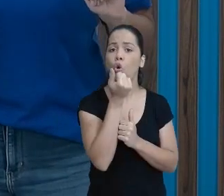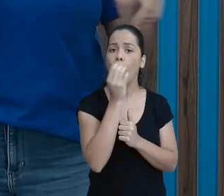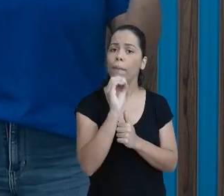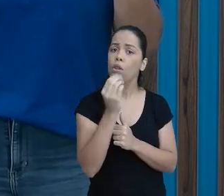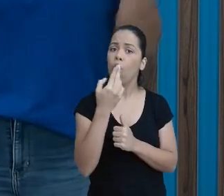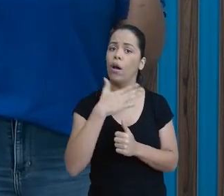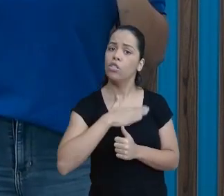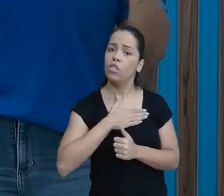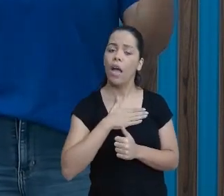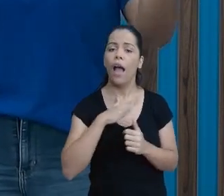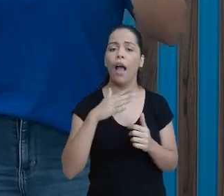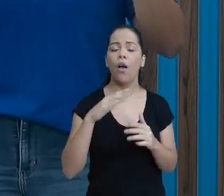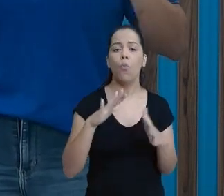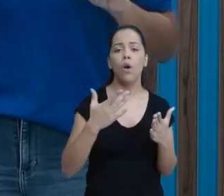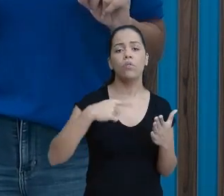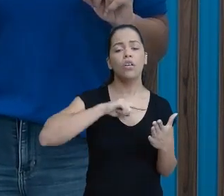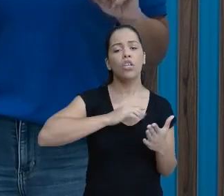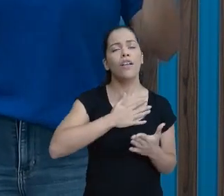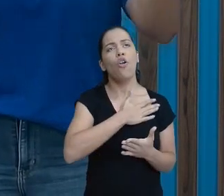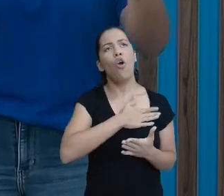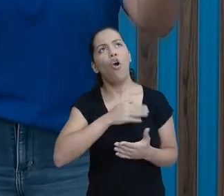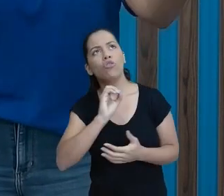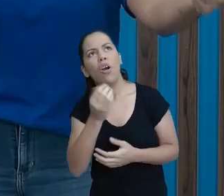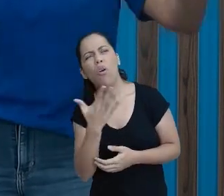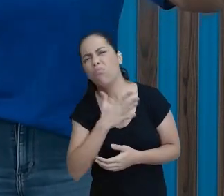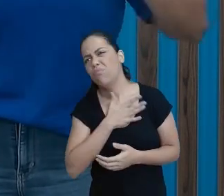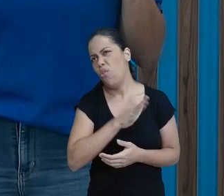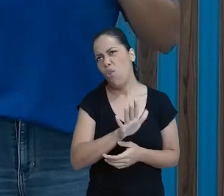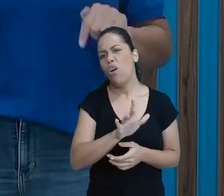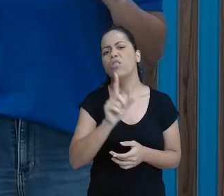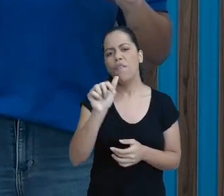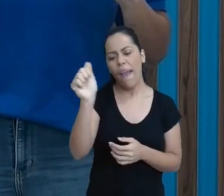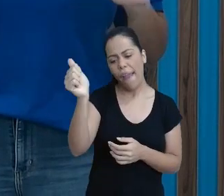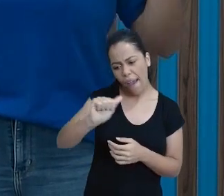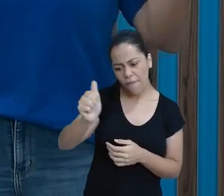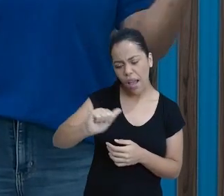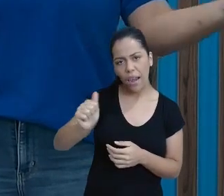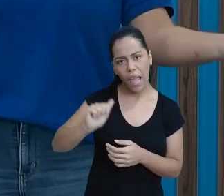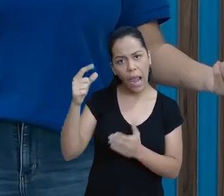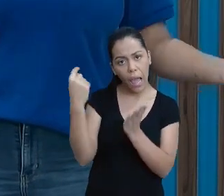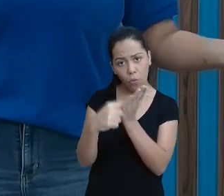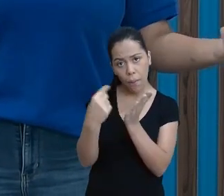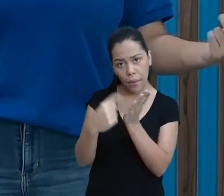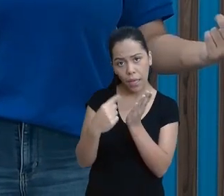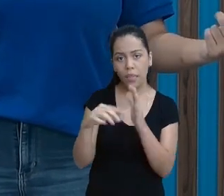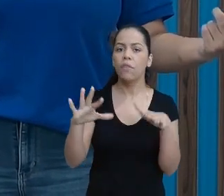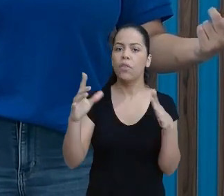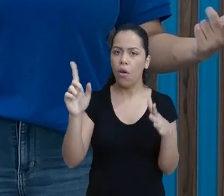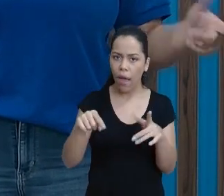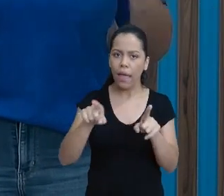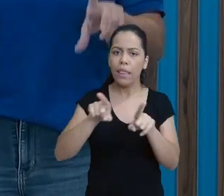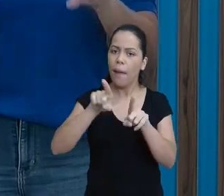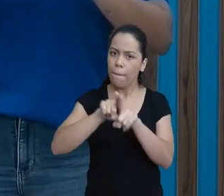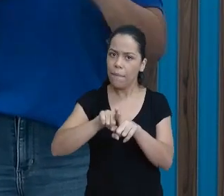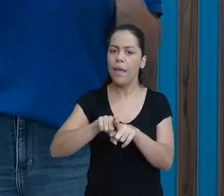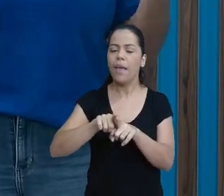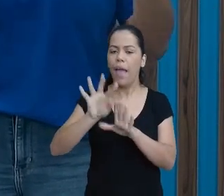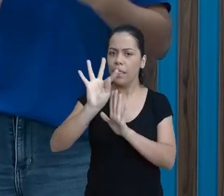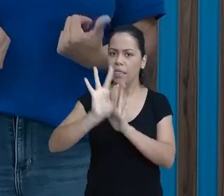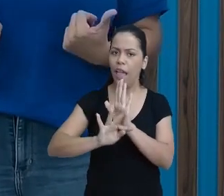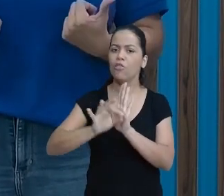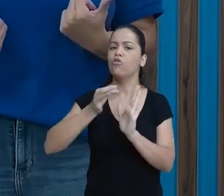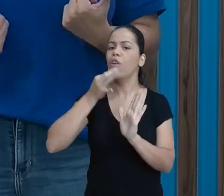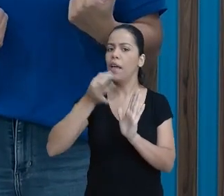gosta muito e vai avaliar? Isso é uma resenha também. É uma avaliação. E para isso você precisa ter o